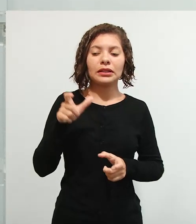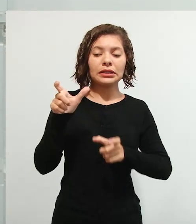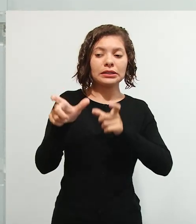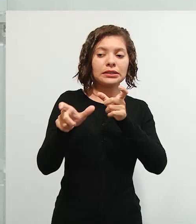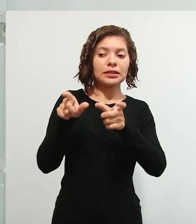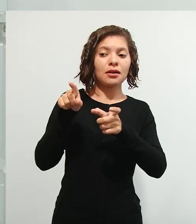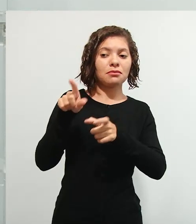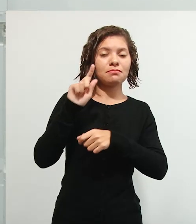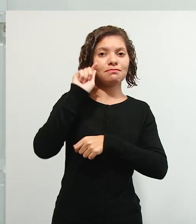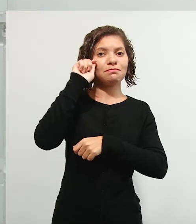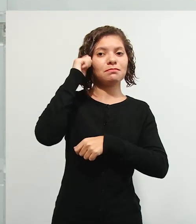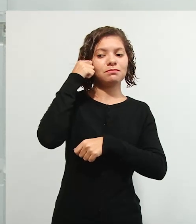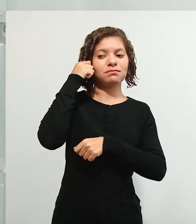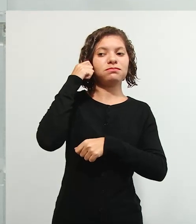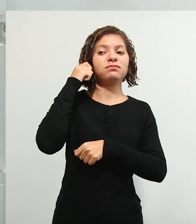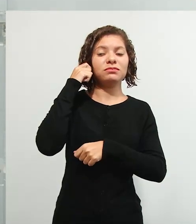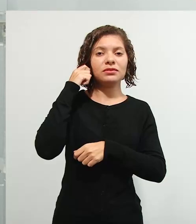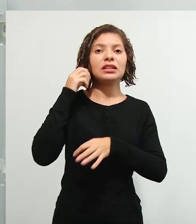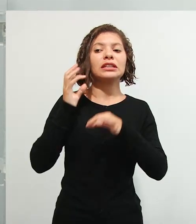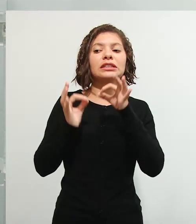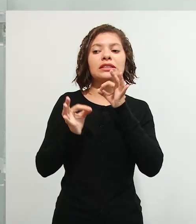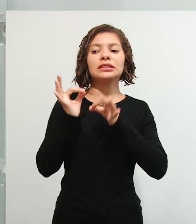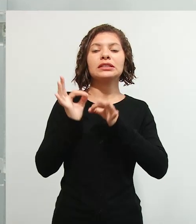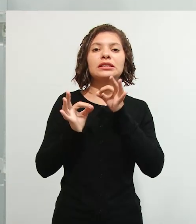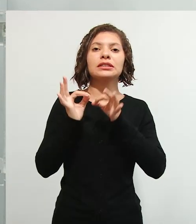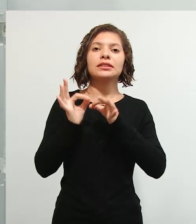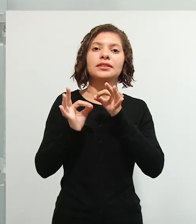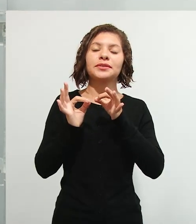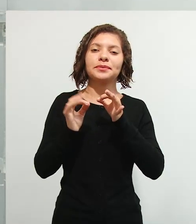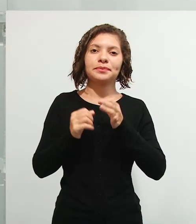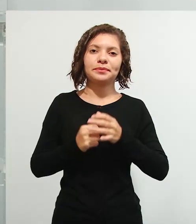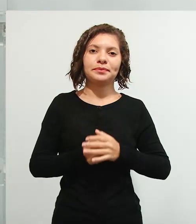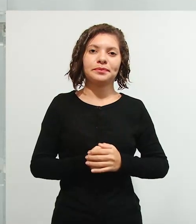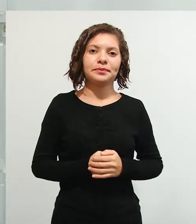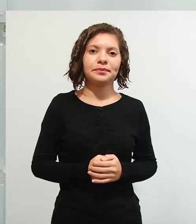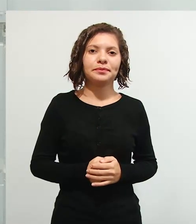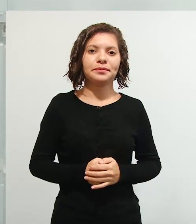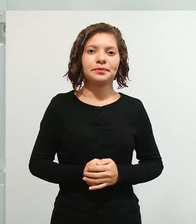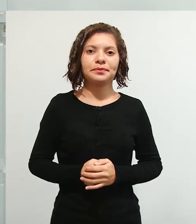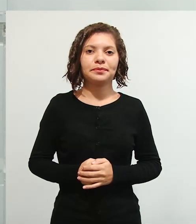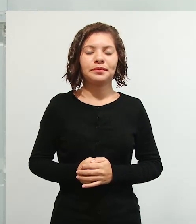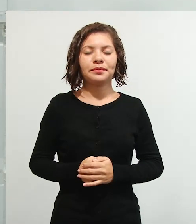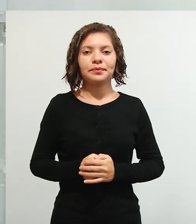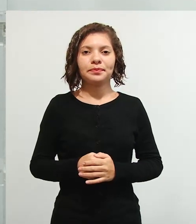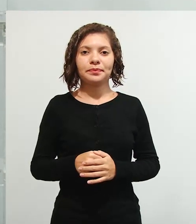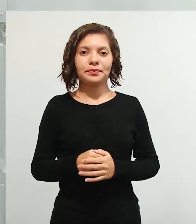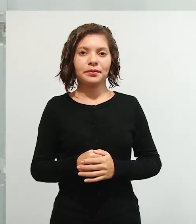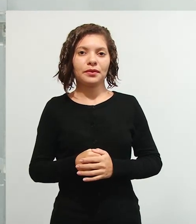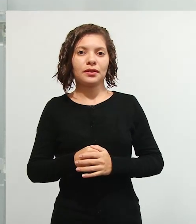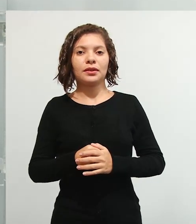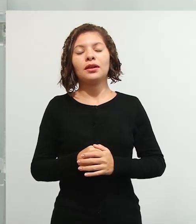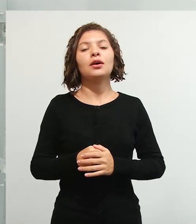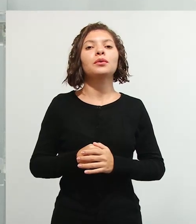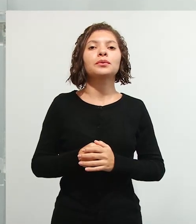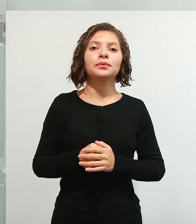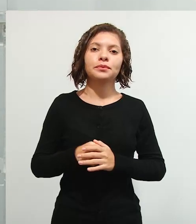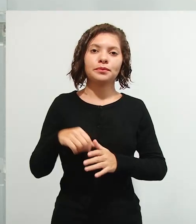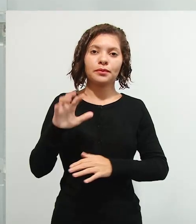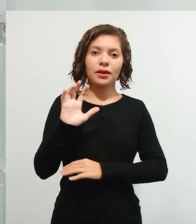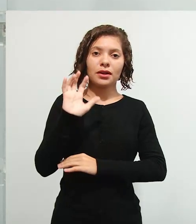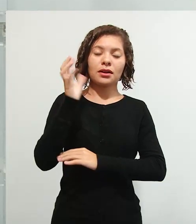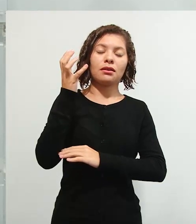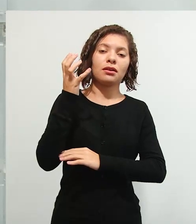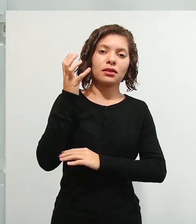são abordados. Porque o preconceito racial agora virou uma discriminação. Então, a discriminação é o ato,